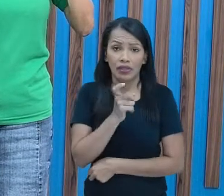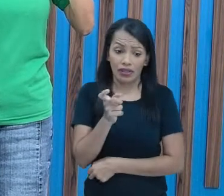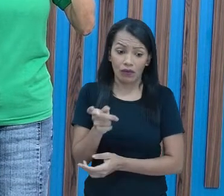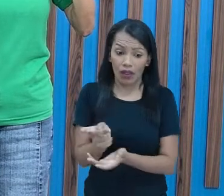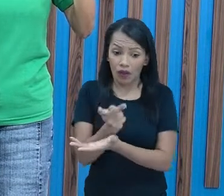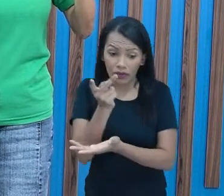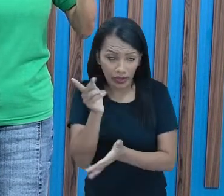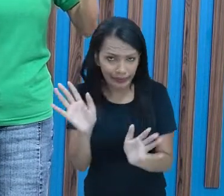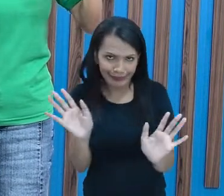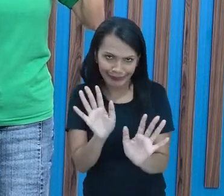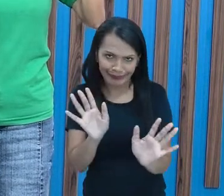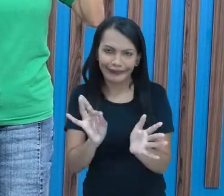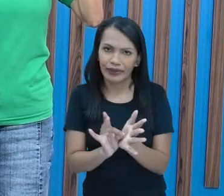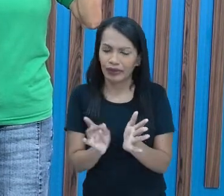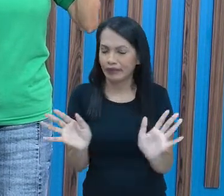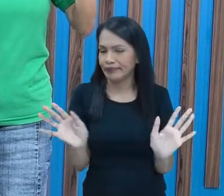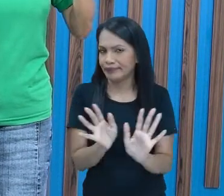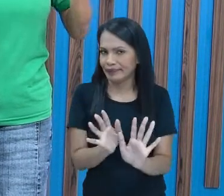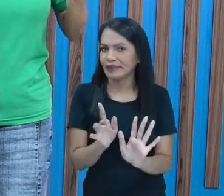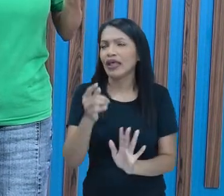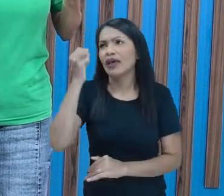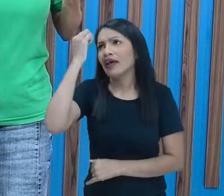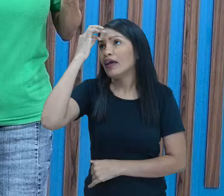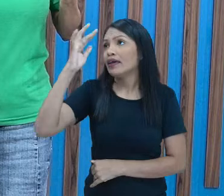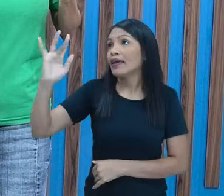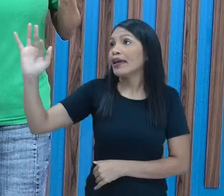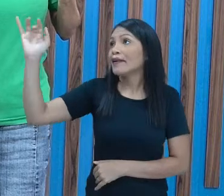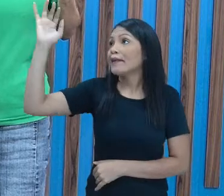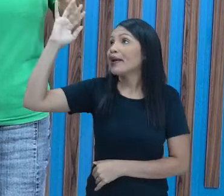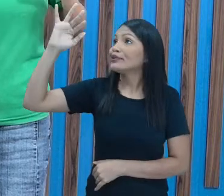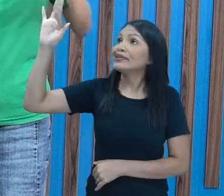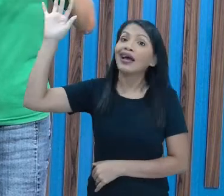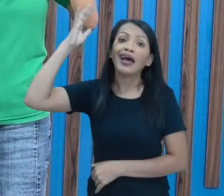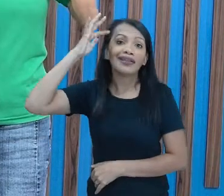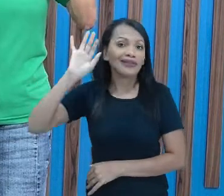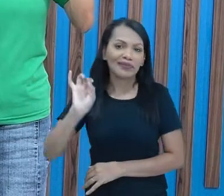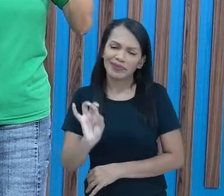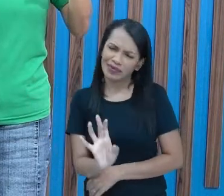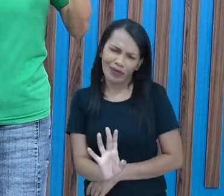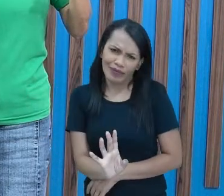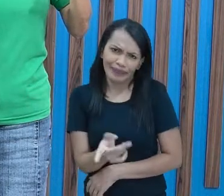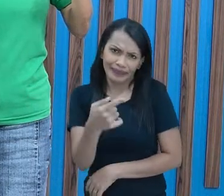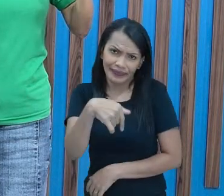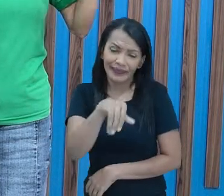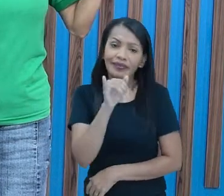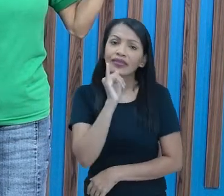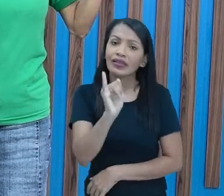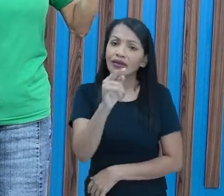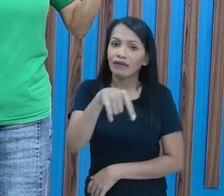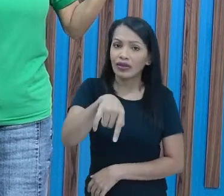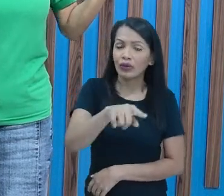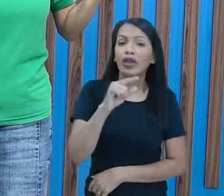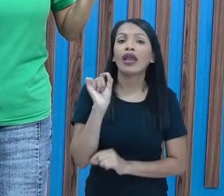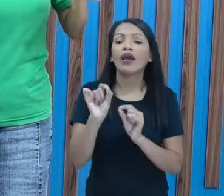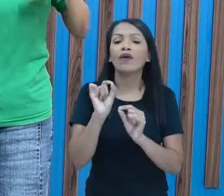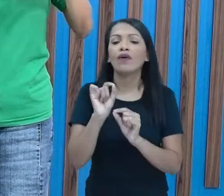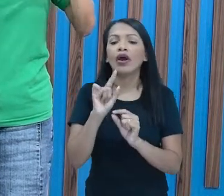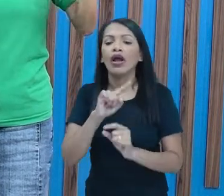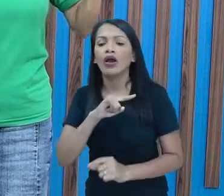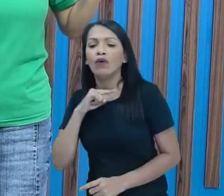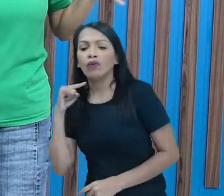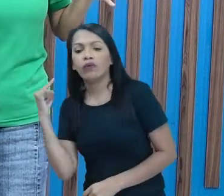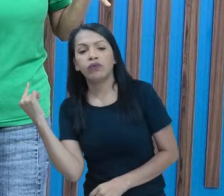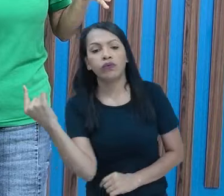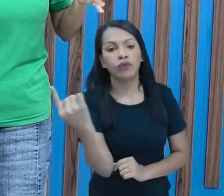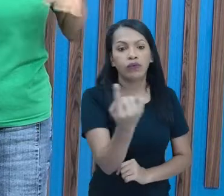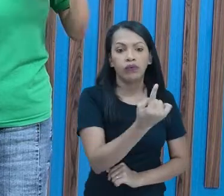pessoas criaram, né, fruto da imaginação, tá? Como eu falei para vocês, o redemoinho, viram